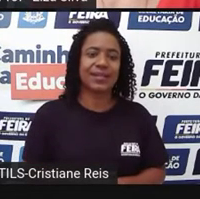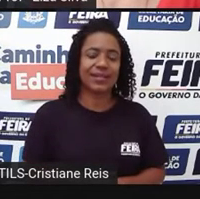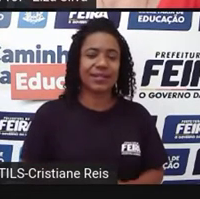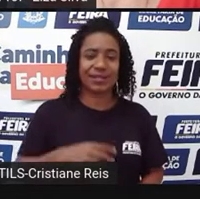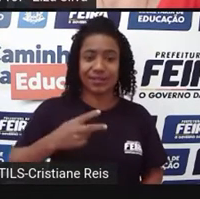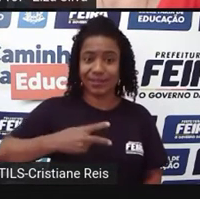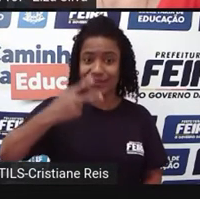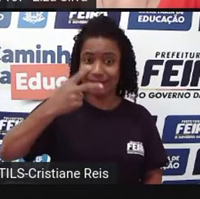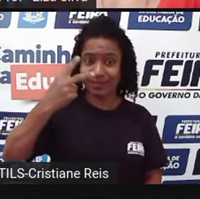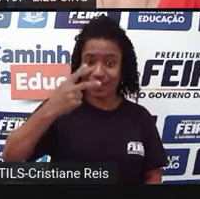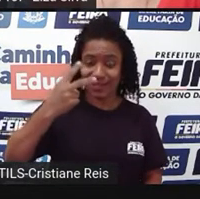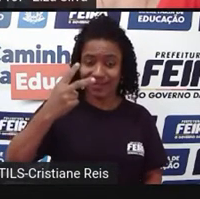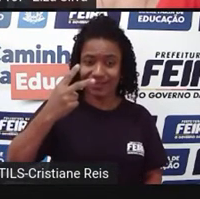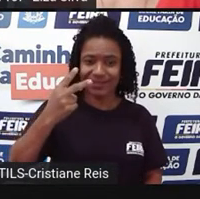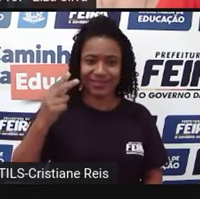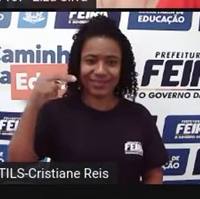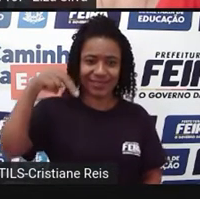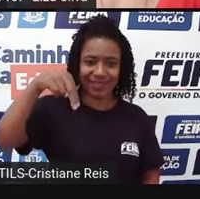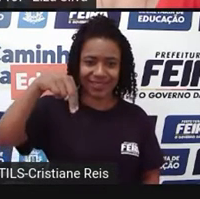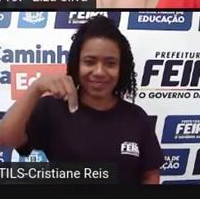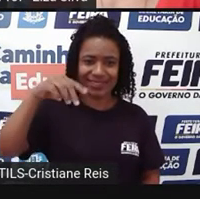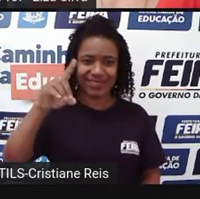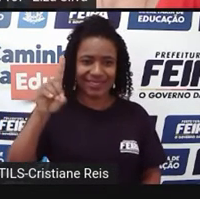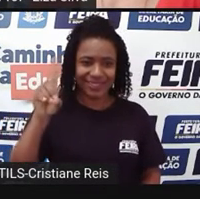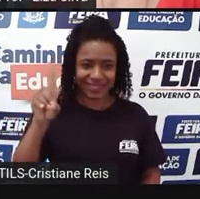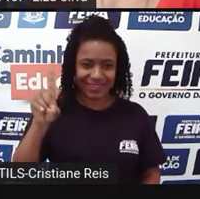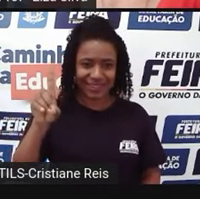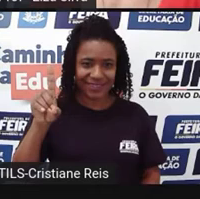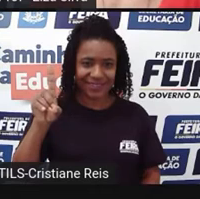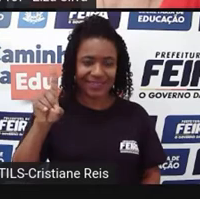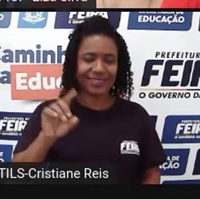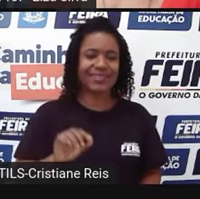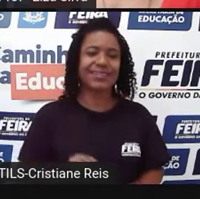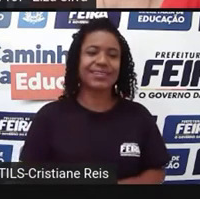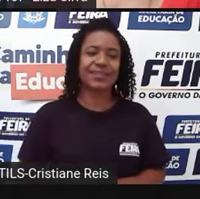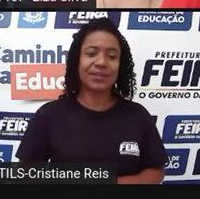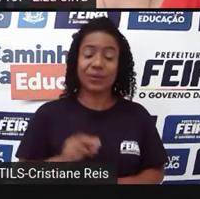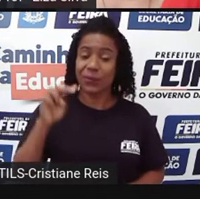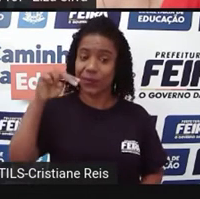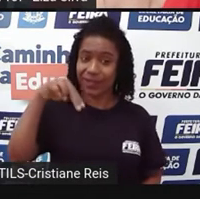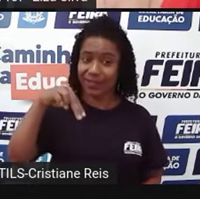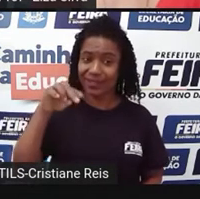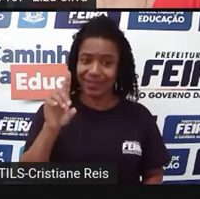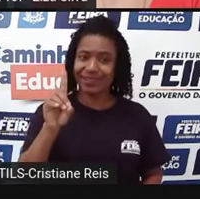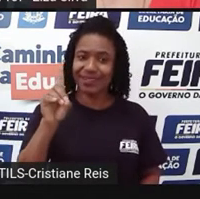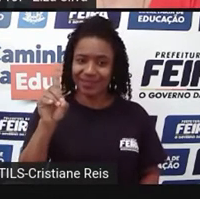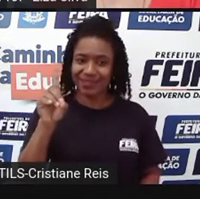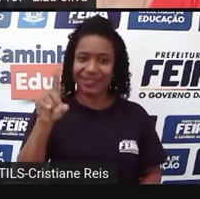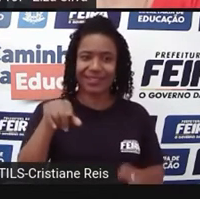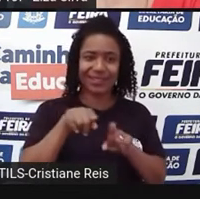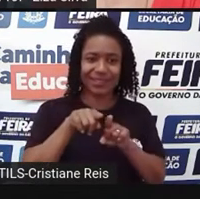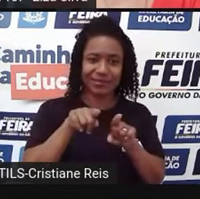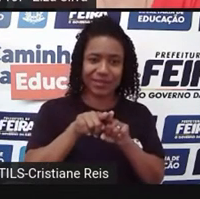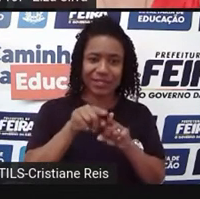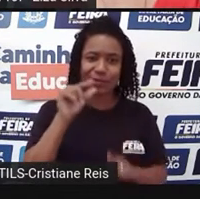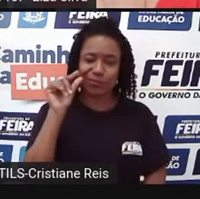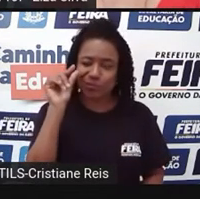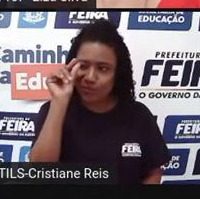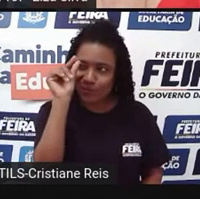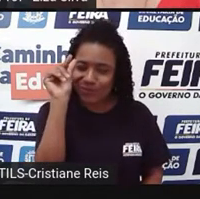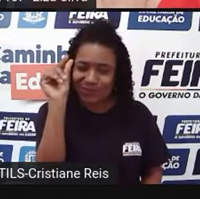second and Eng o ND também você coloca lá em cima